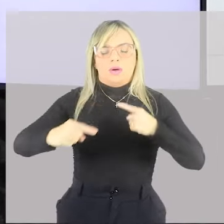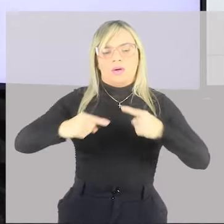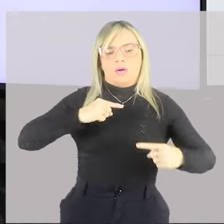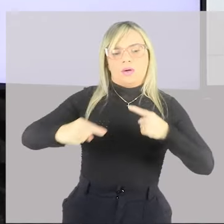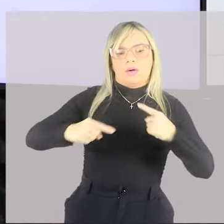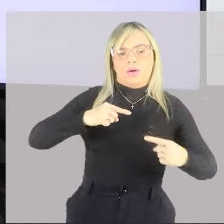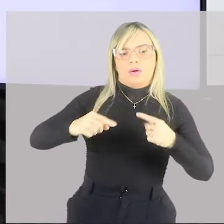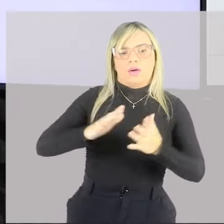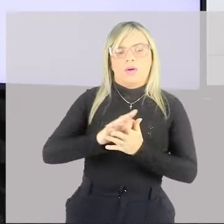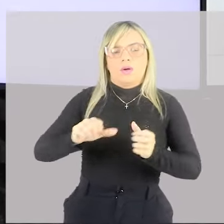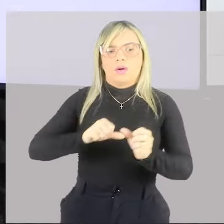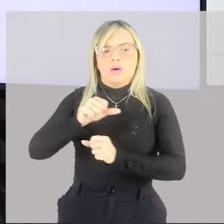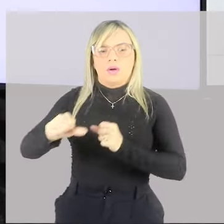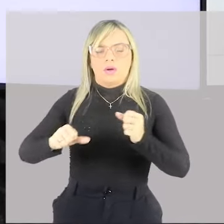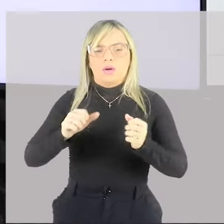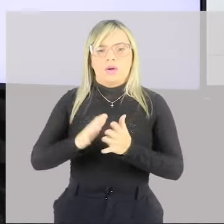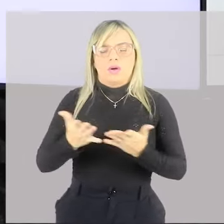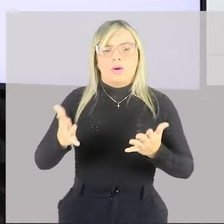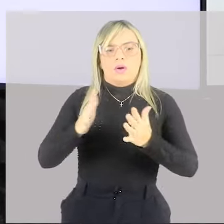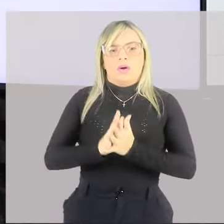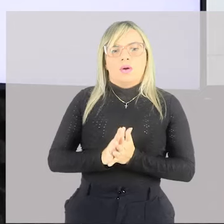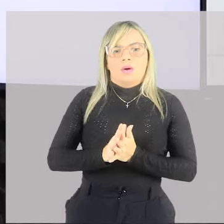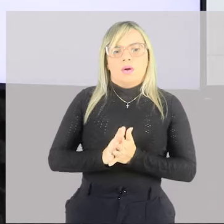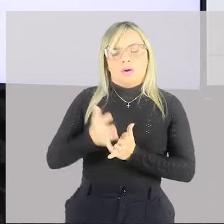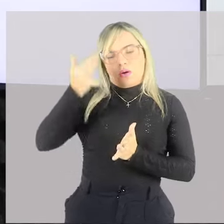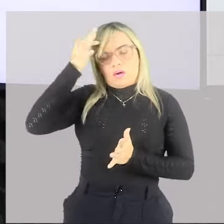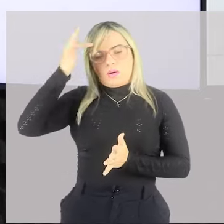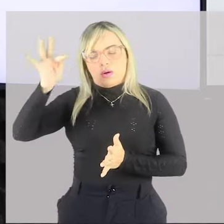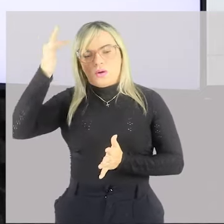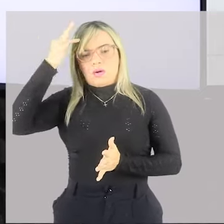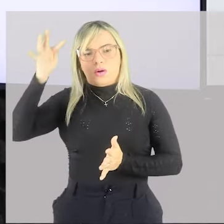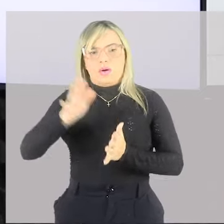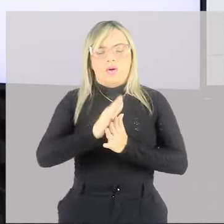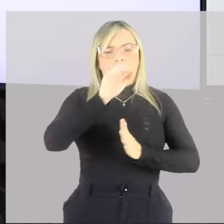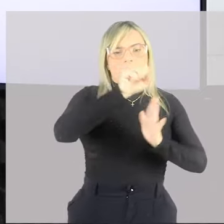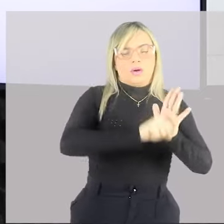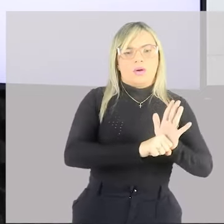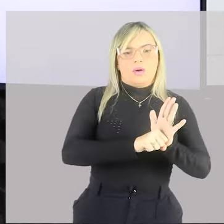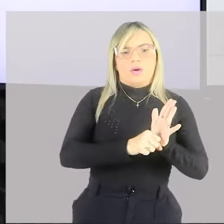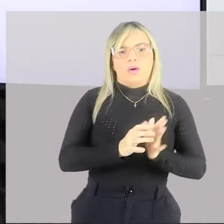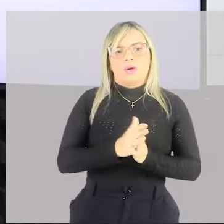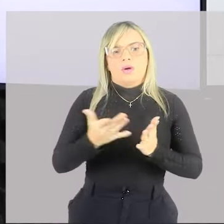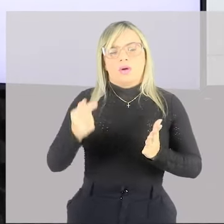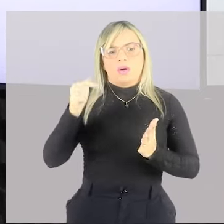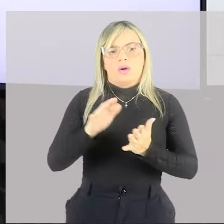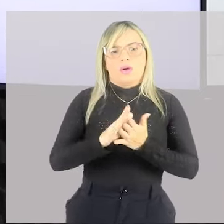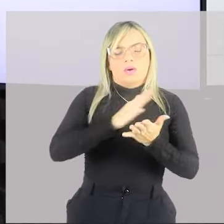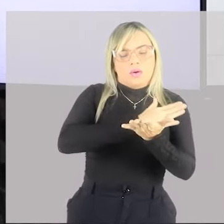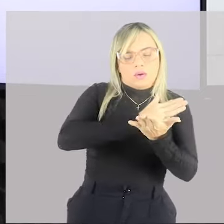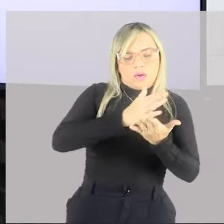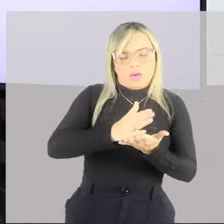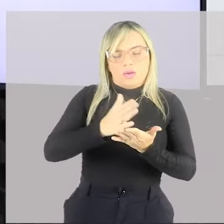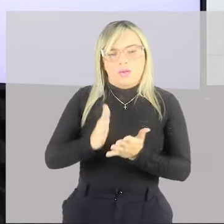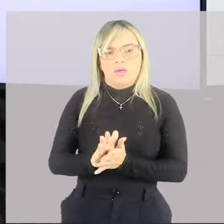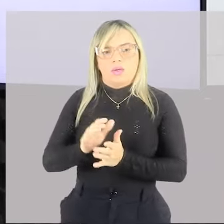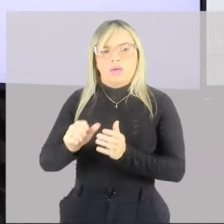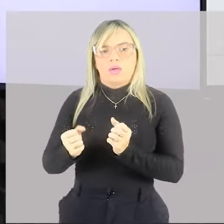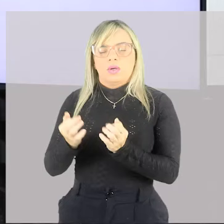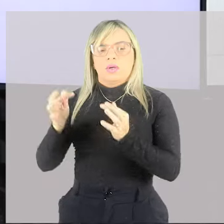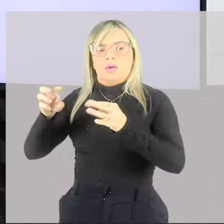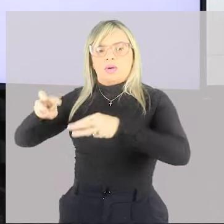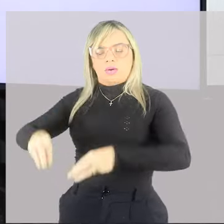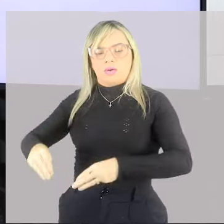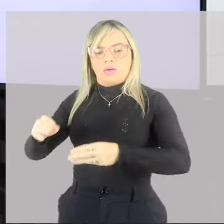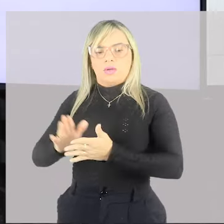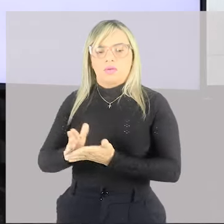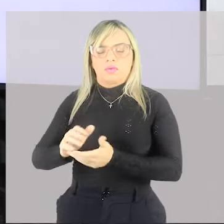mudanças filosóficas é um século intenso ele começa de um jeito termina de outro na arte por exemplo a gente começa com neoclassismo